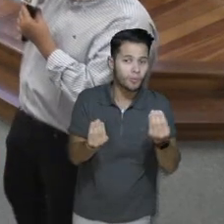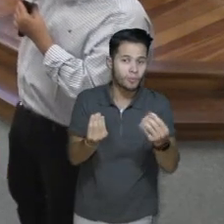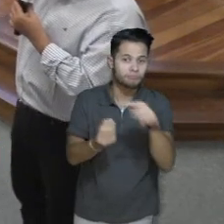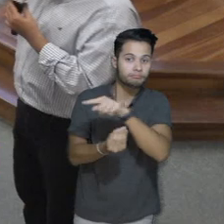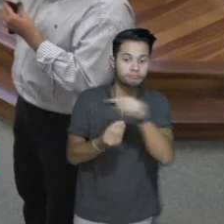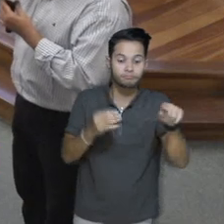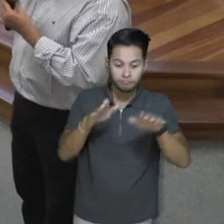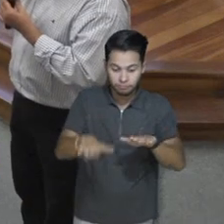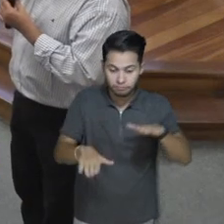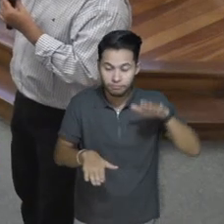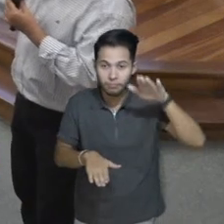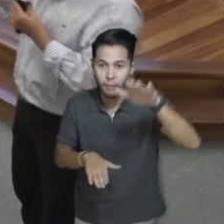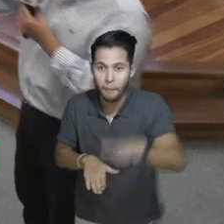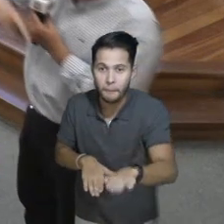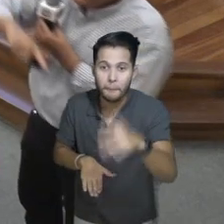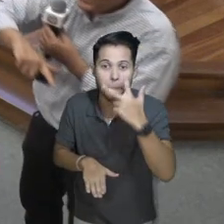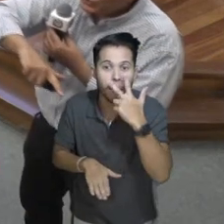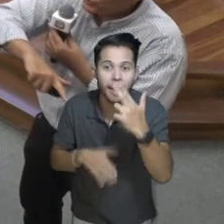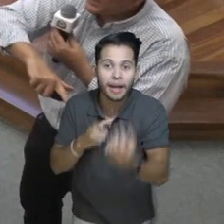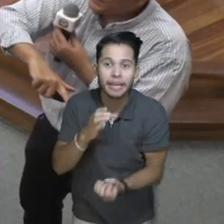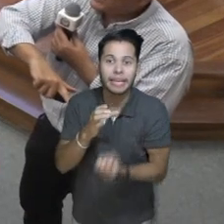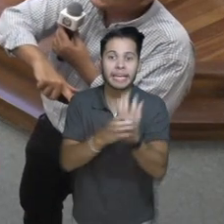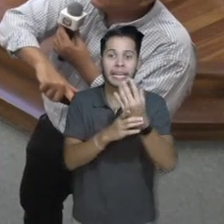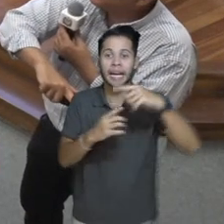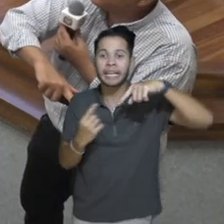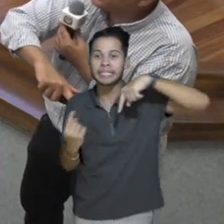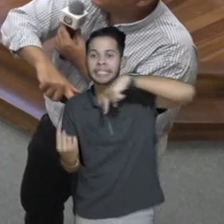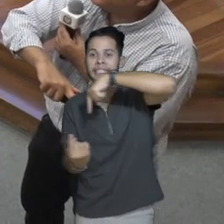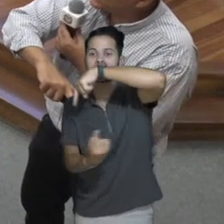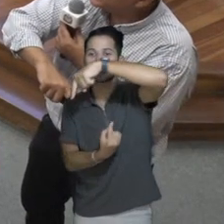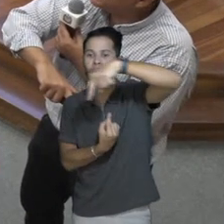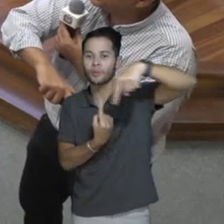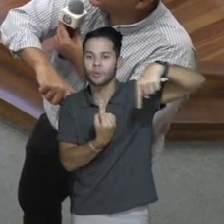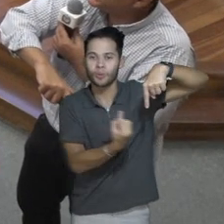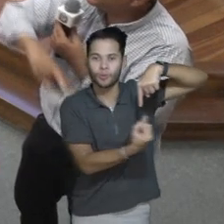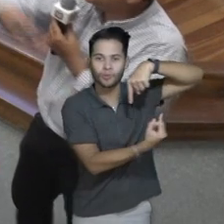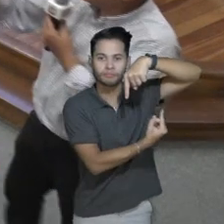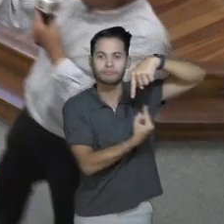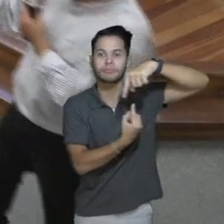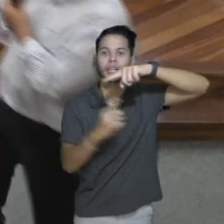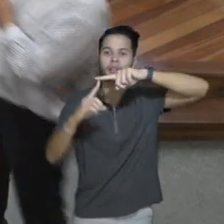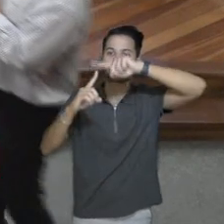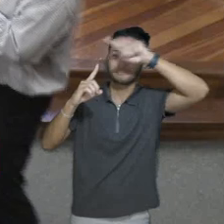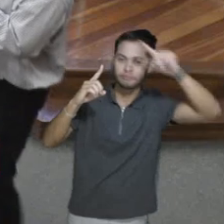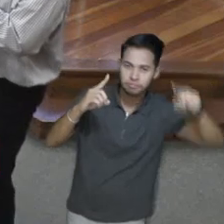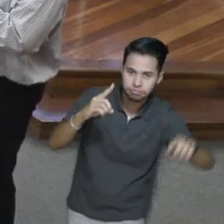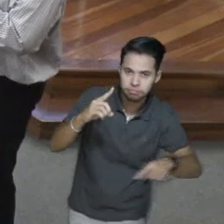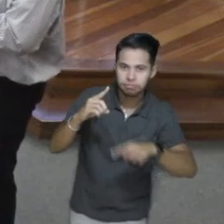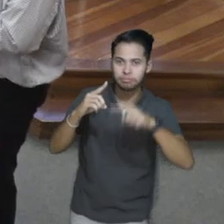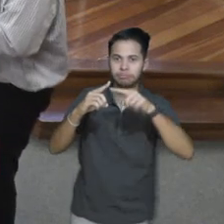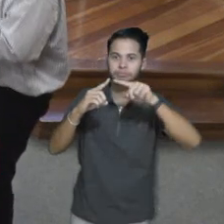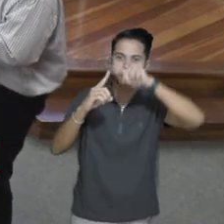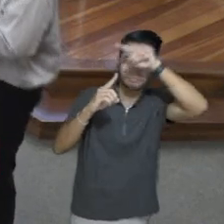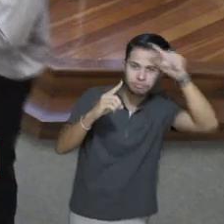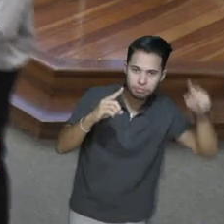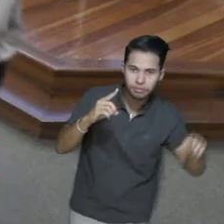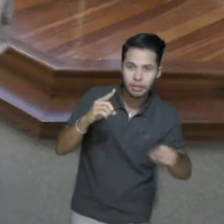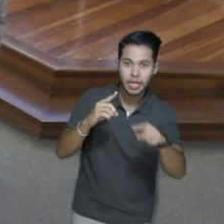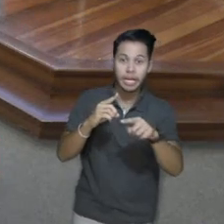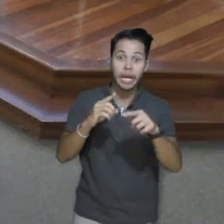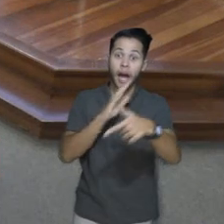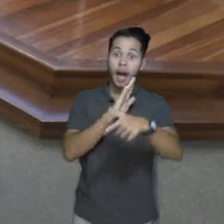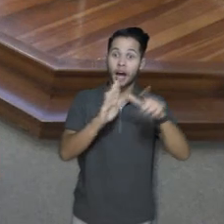círculos então o difícil que é quase Improvável quase impossível vira fácil vira é um